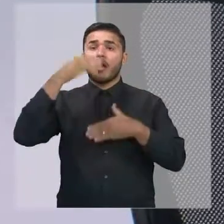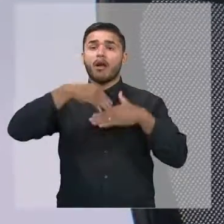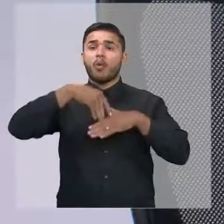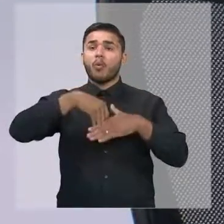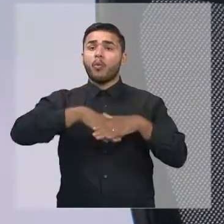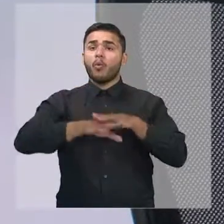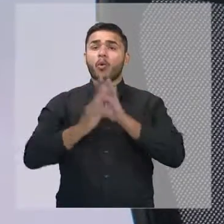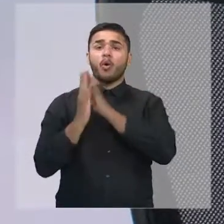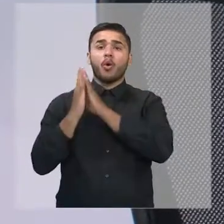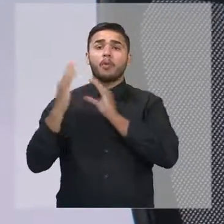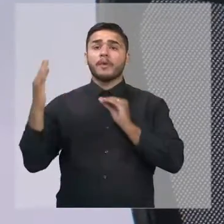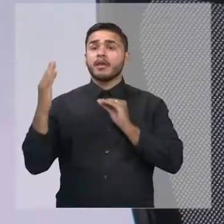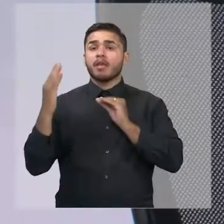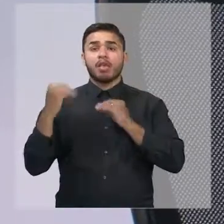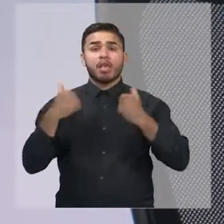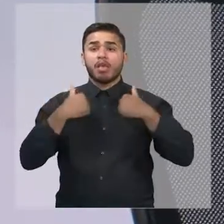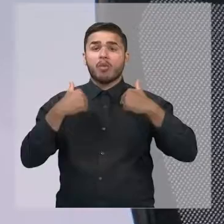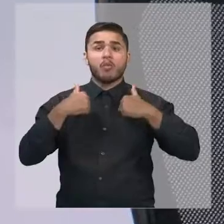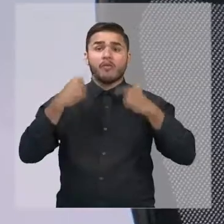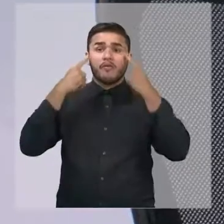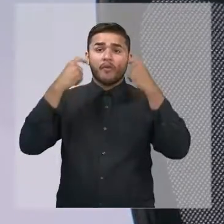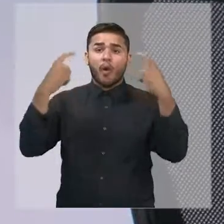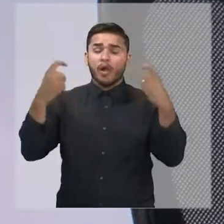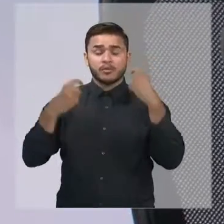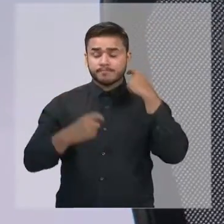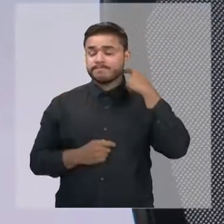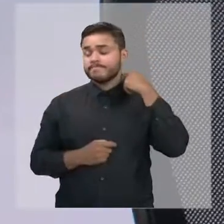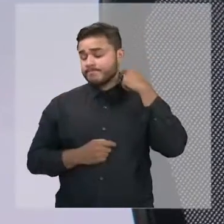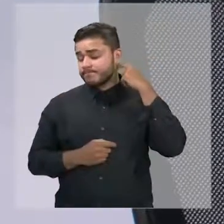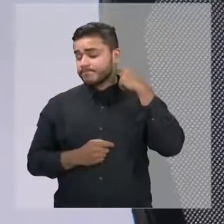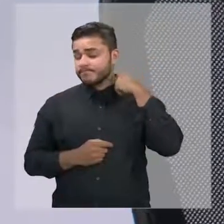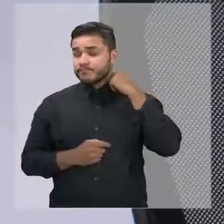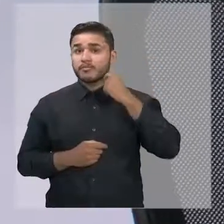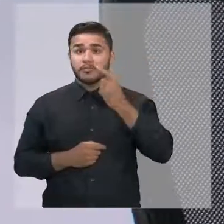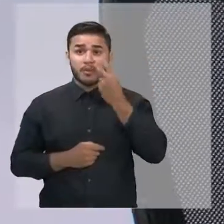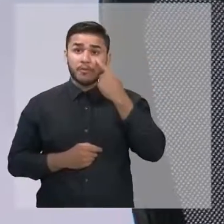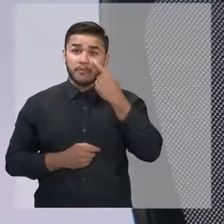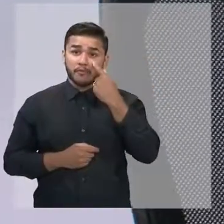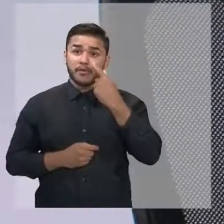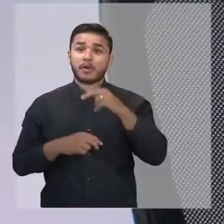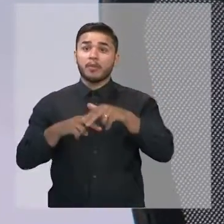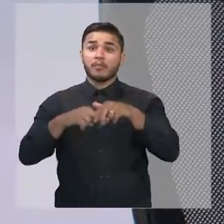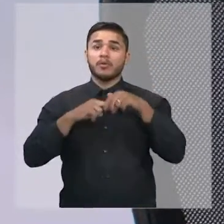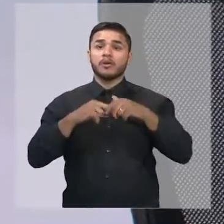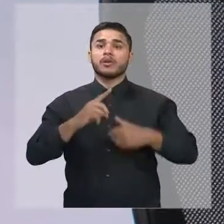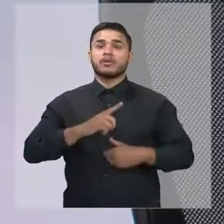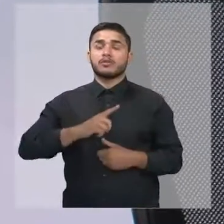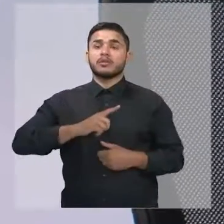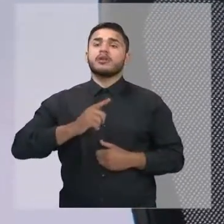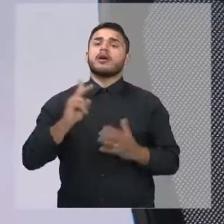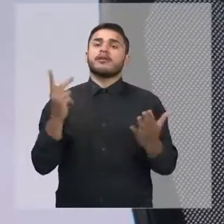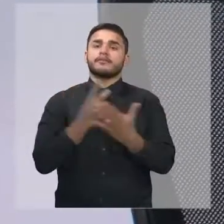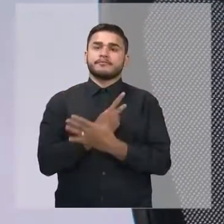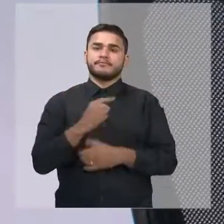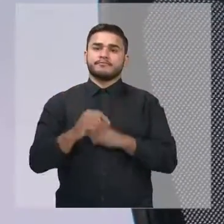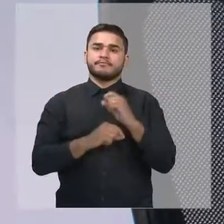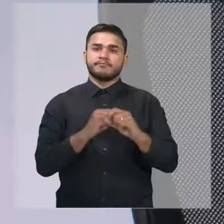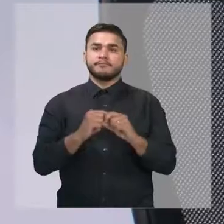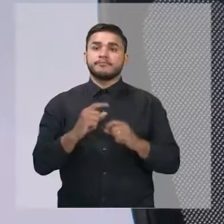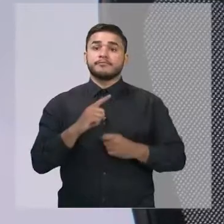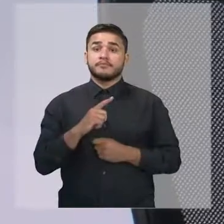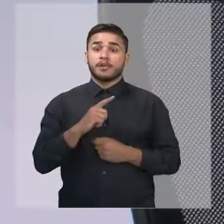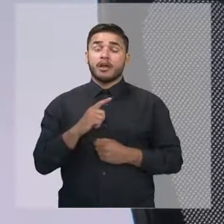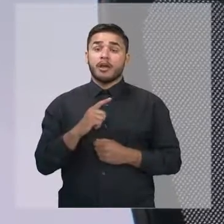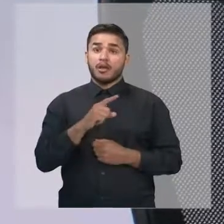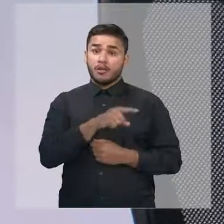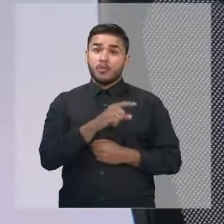de contas, que o marginal anterior, quando ia acertar a conta com outro marginal, ele fazia a tocaia e matava o marginal do qual